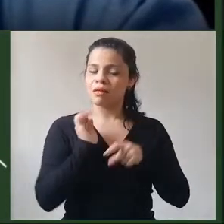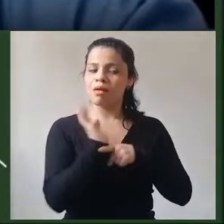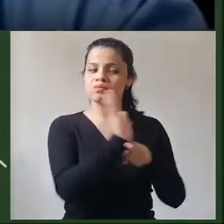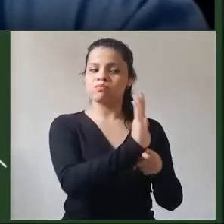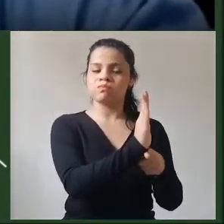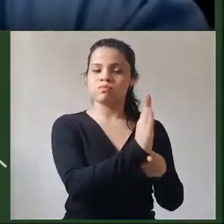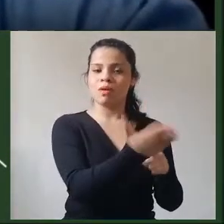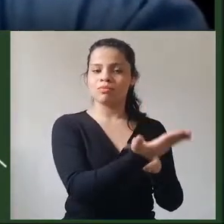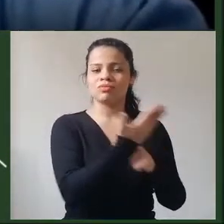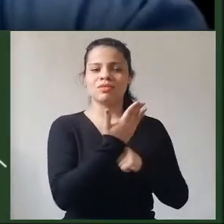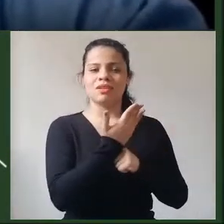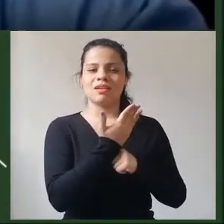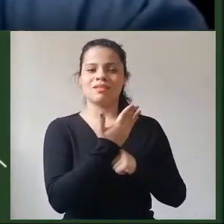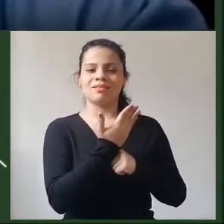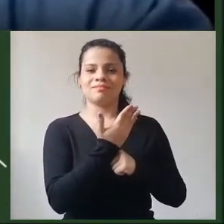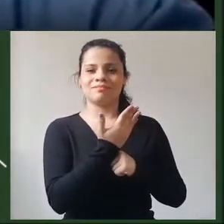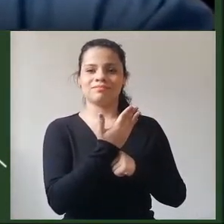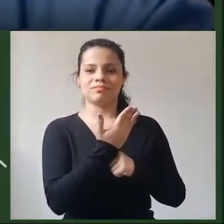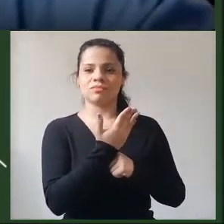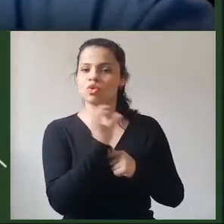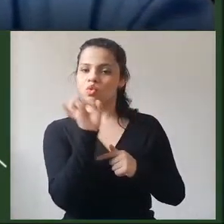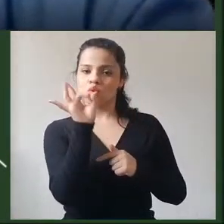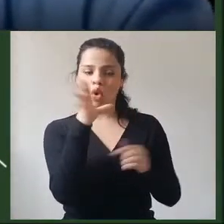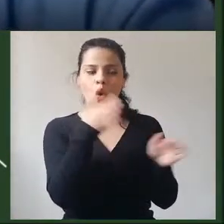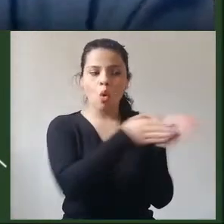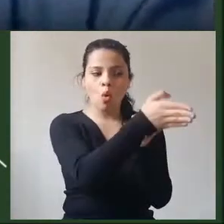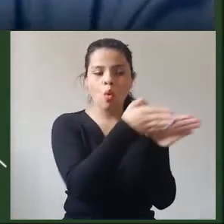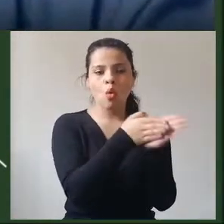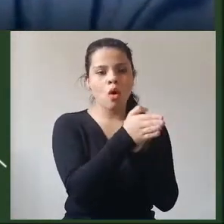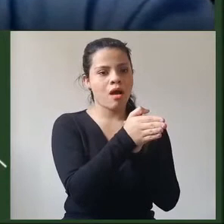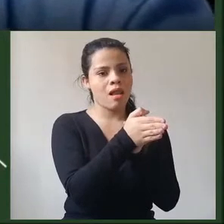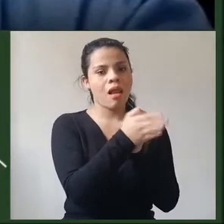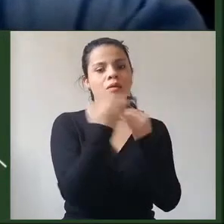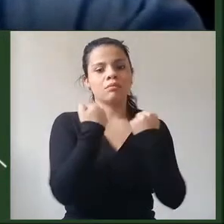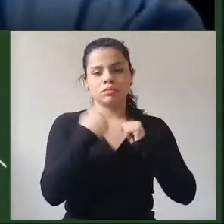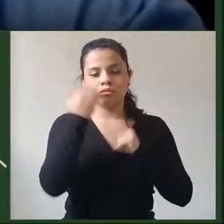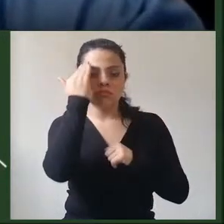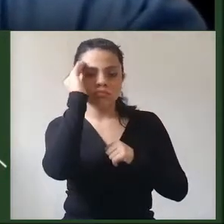que tem que ser um pouco mais aberto, não posso somente falar da pessoa.